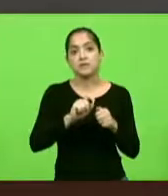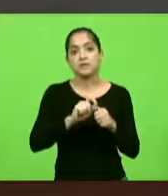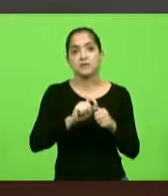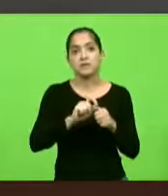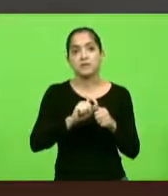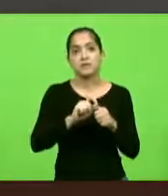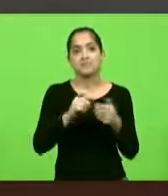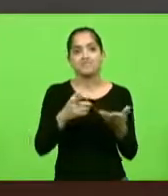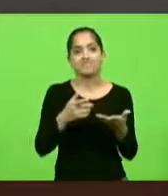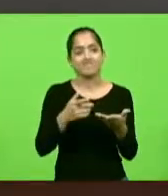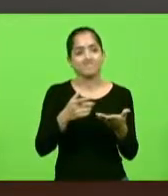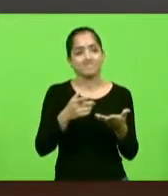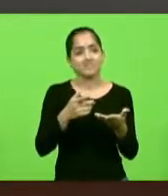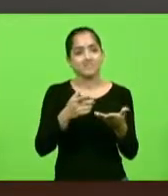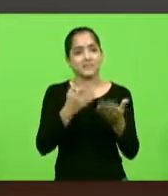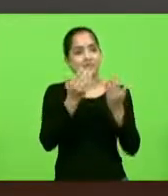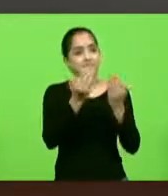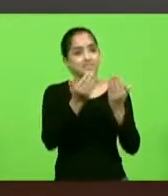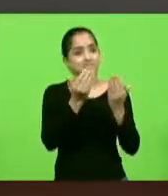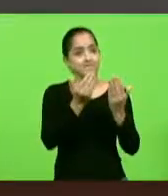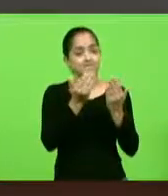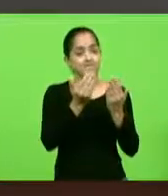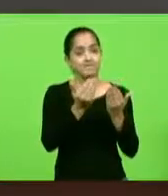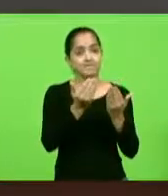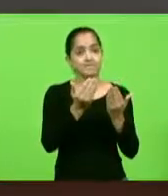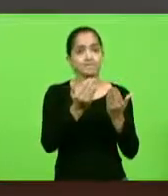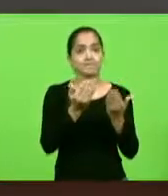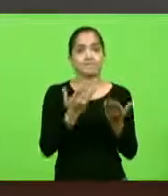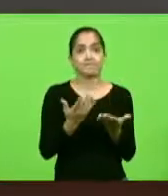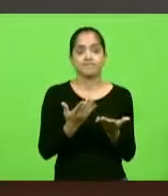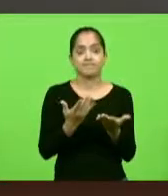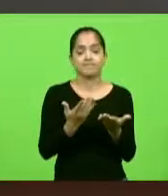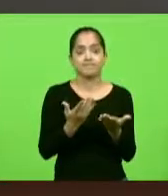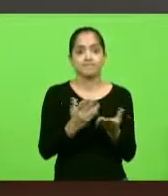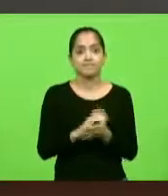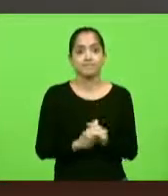tem coisa aí. Sargento Lima, para mim tem coisa.